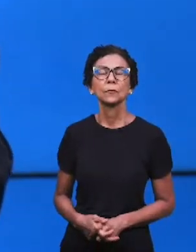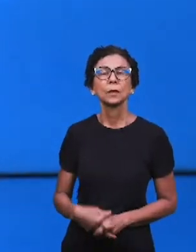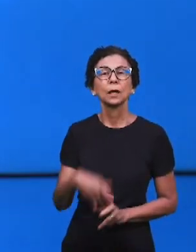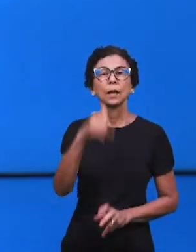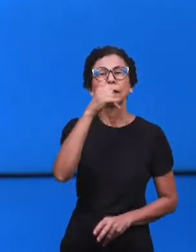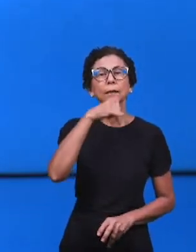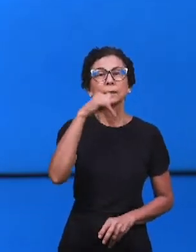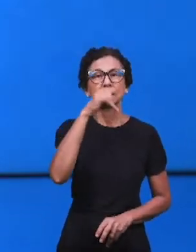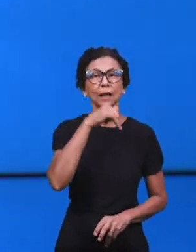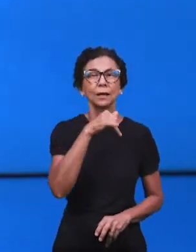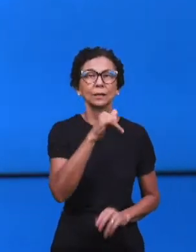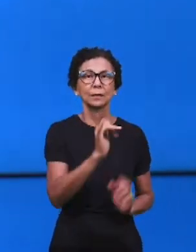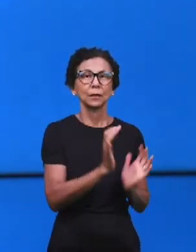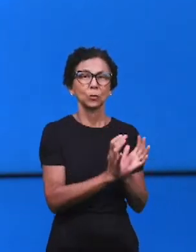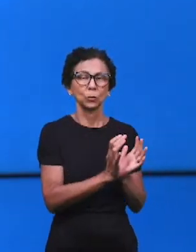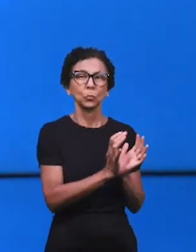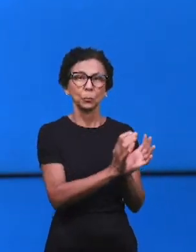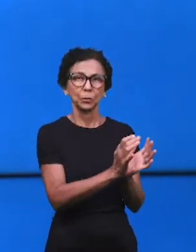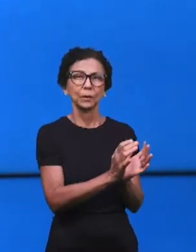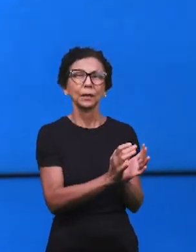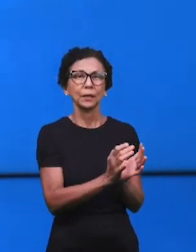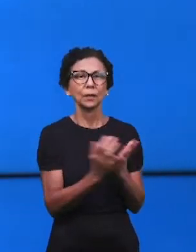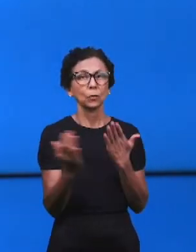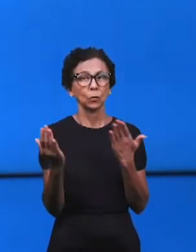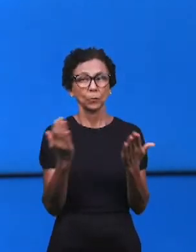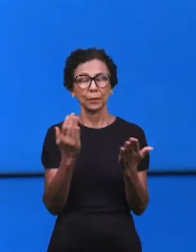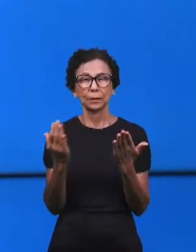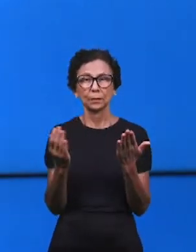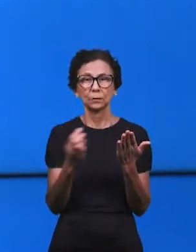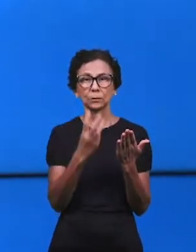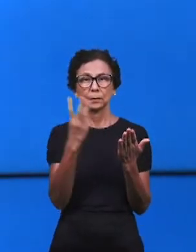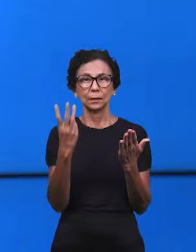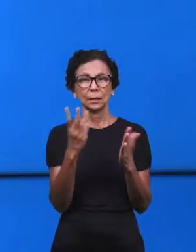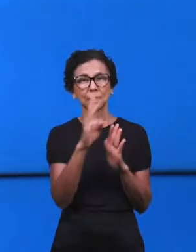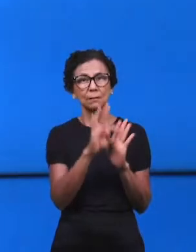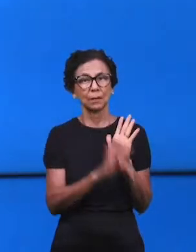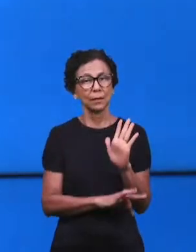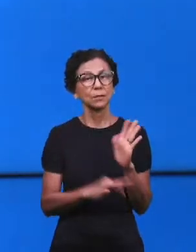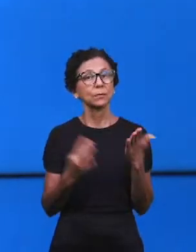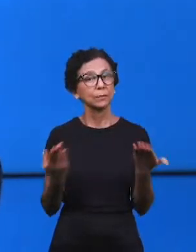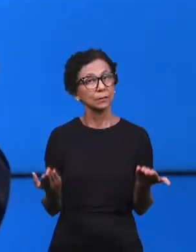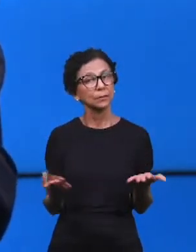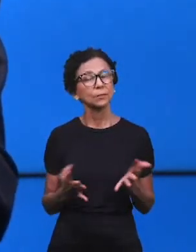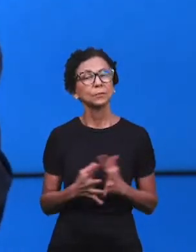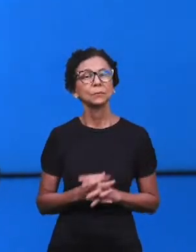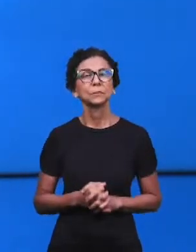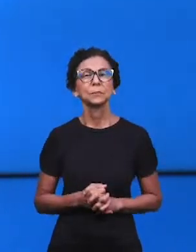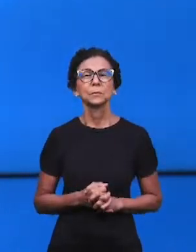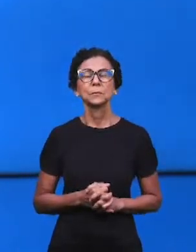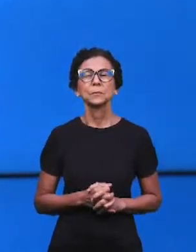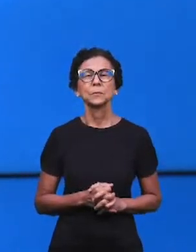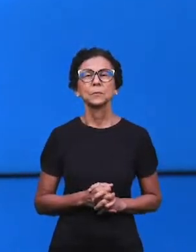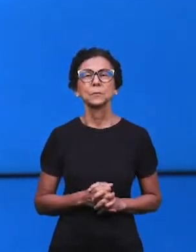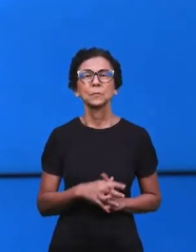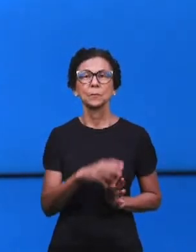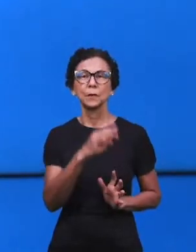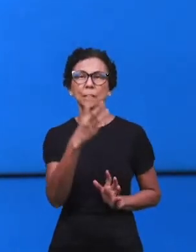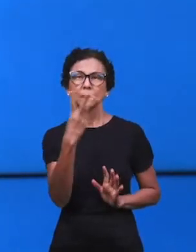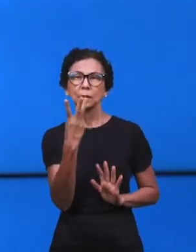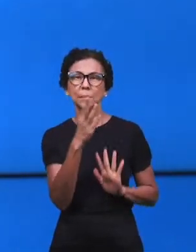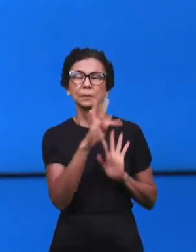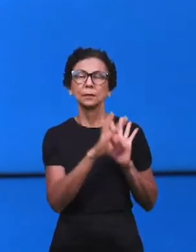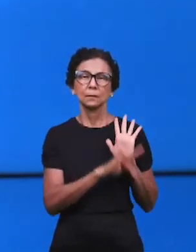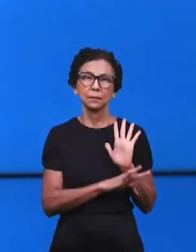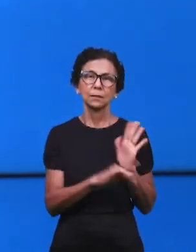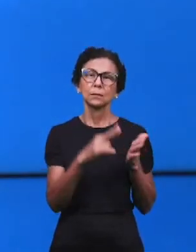da Itália, né? Comparando os textos, né? Todos os 3 textos, podemos dizer que nos 3 textos, eu vou